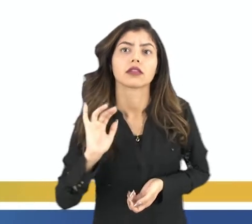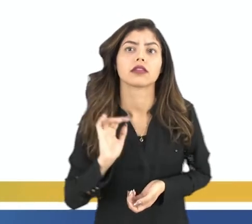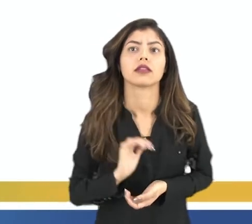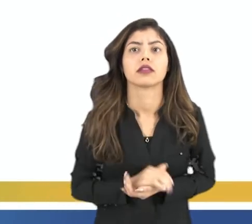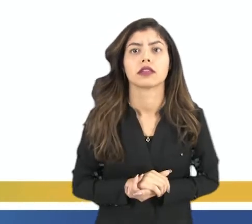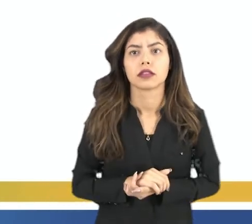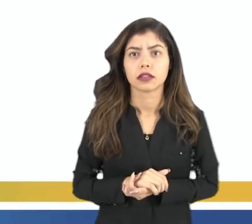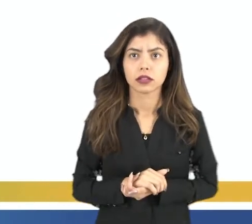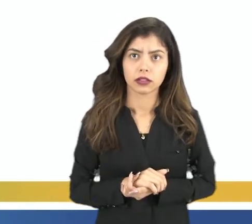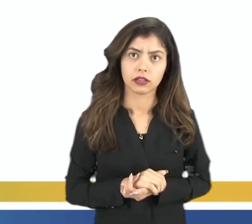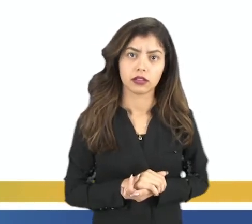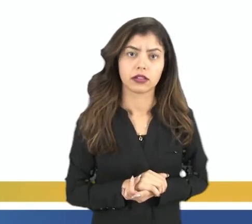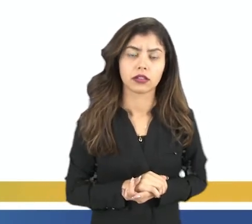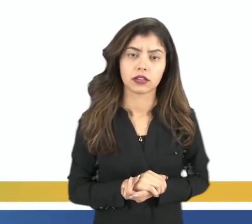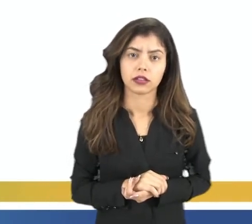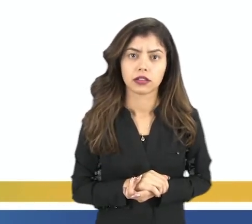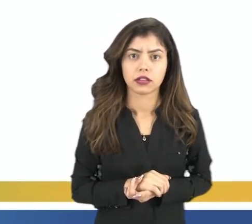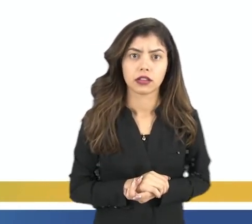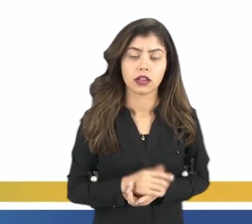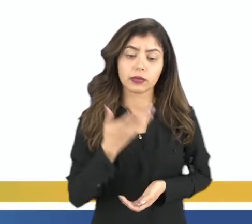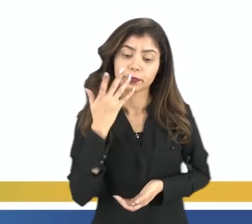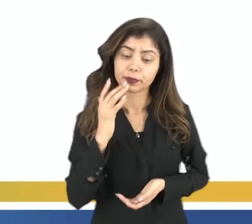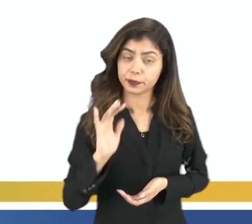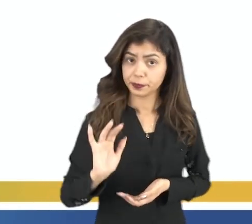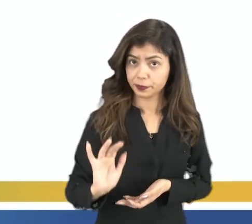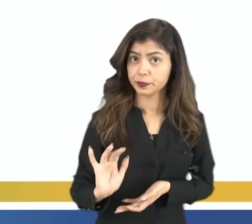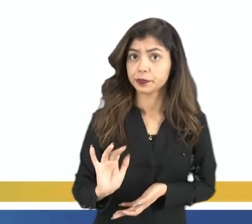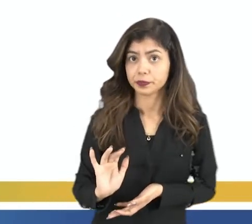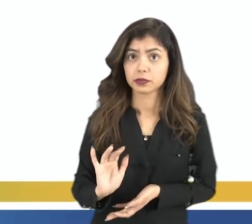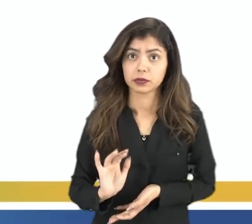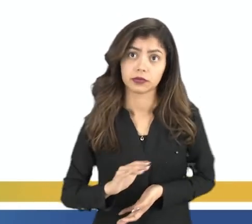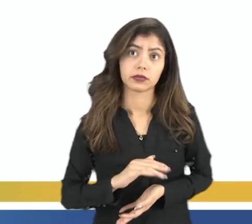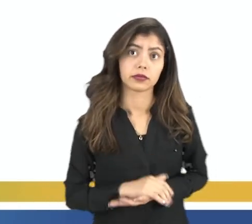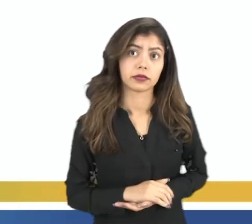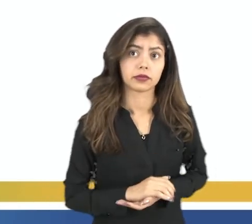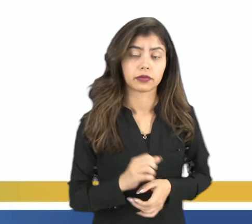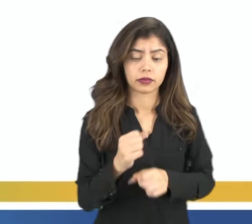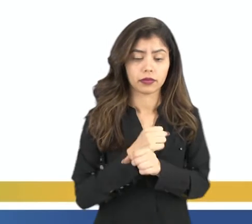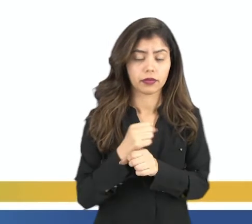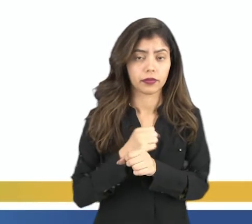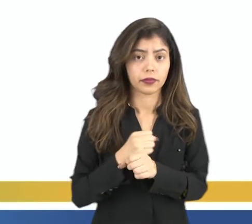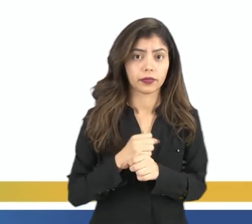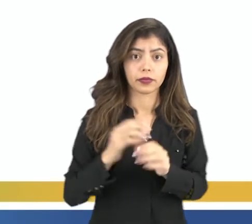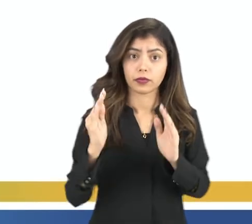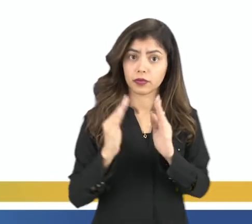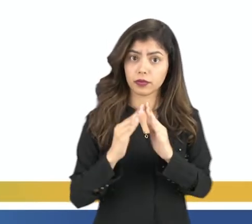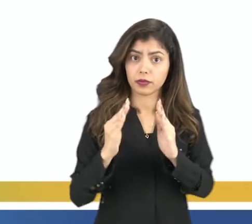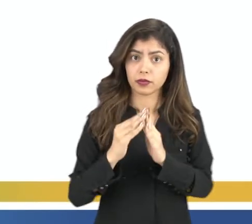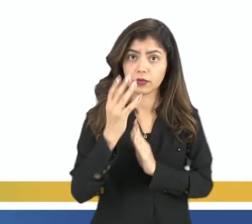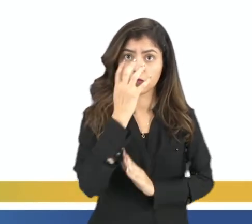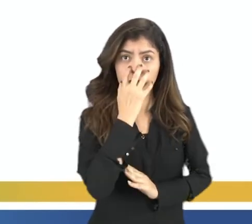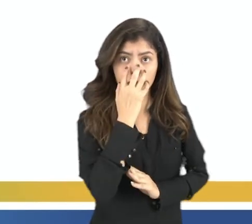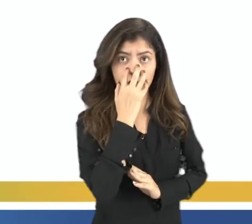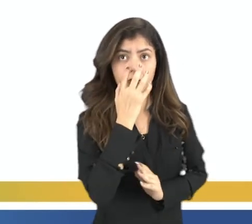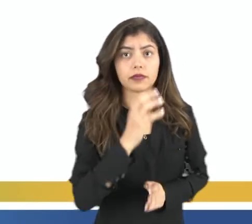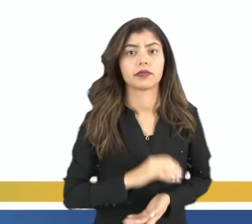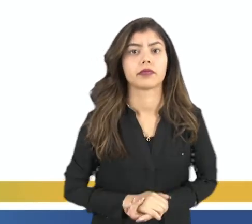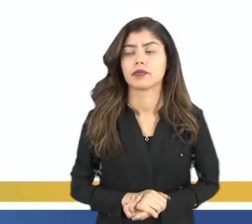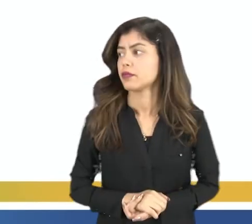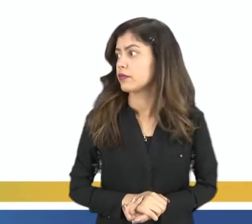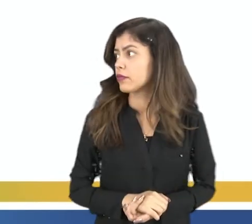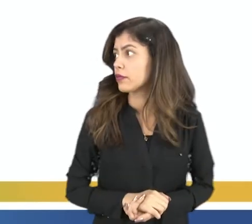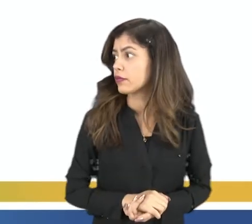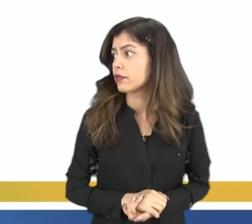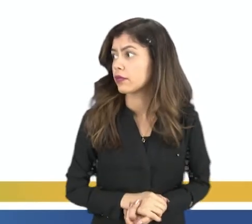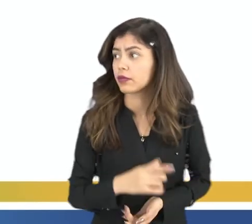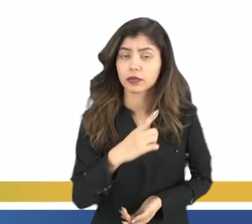built the dog house. As crianças construíram a casa de cachorro, a casa do cachorro, né? Eu